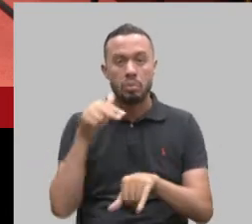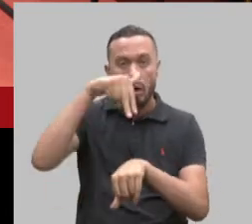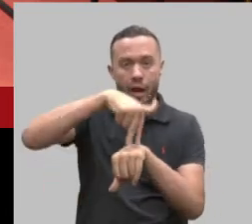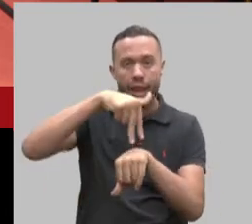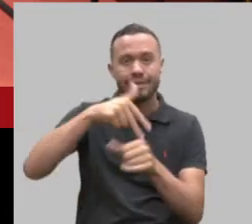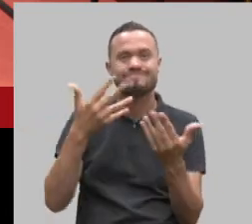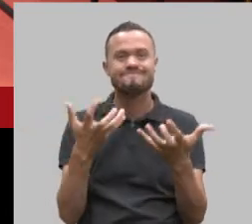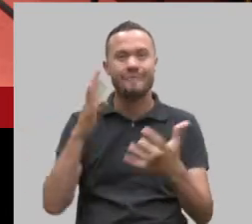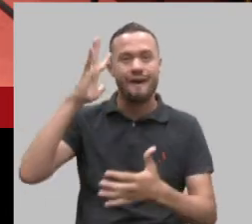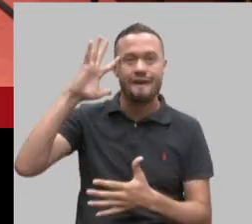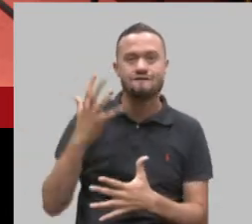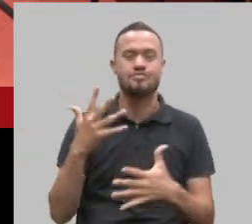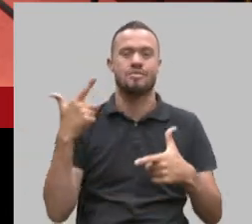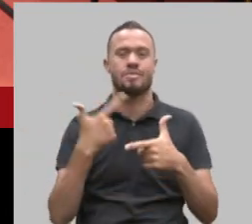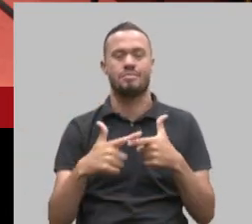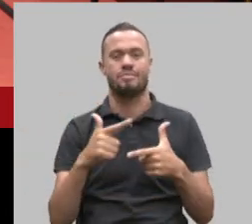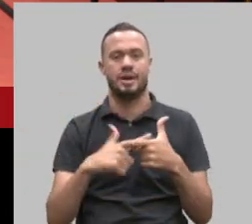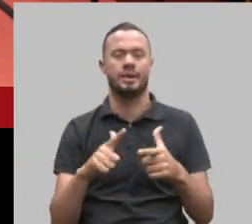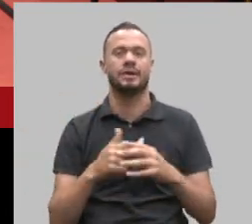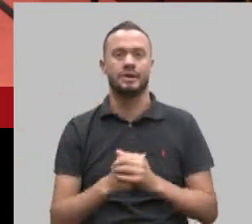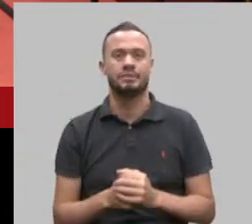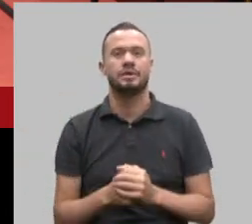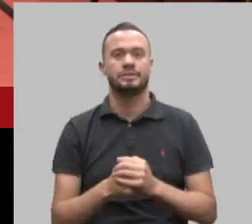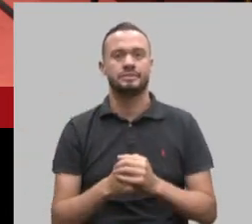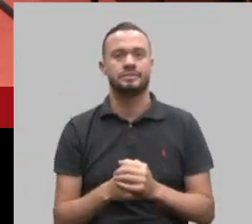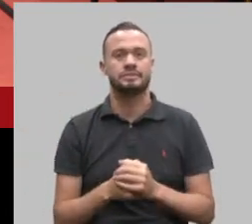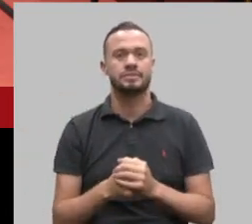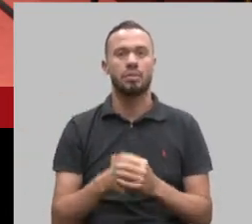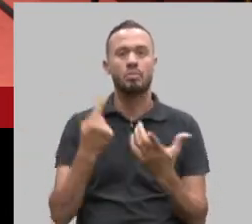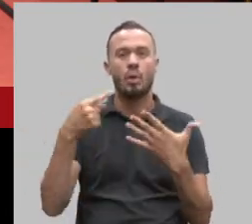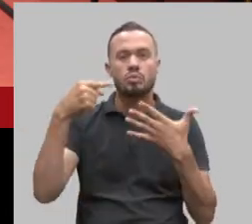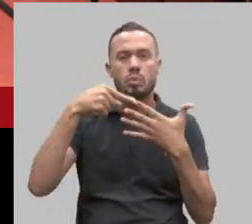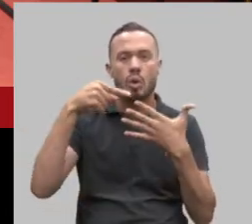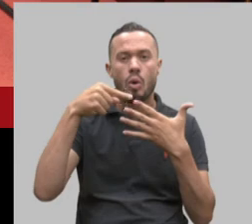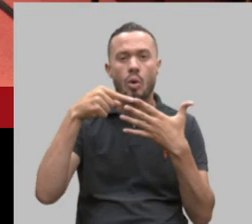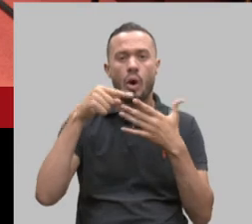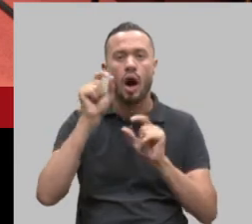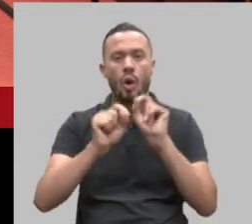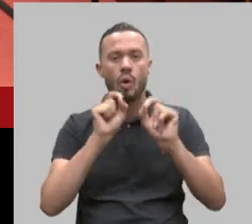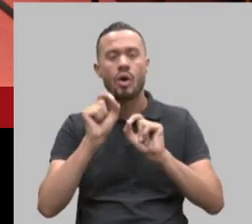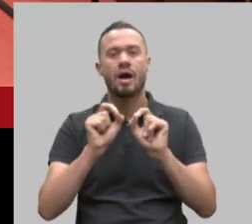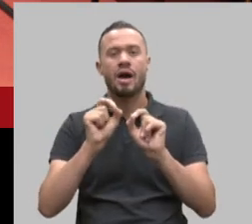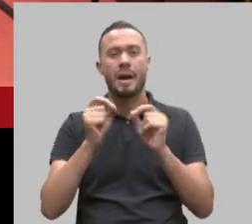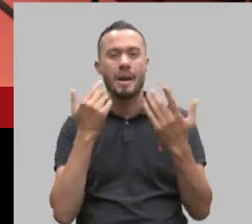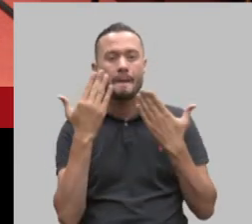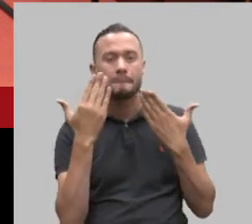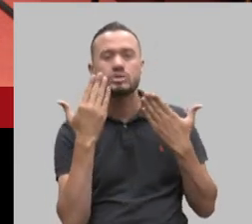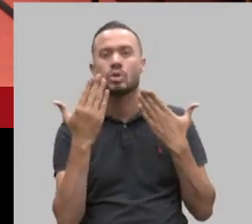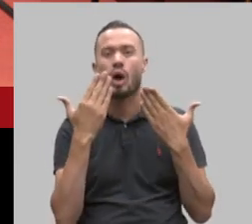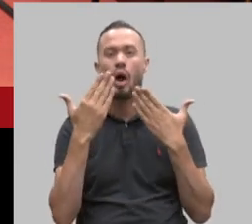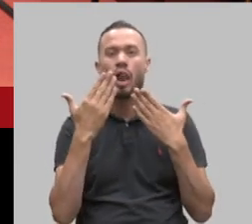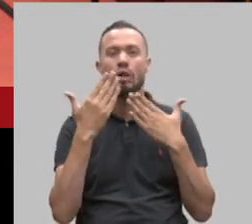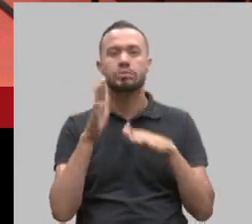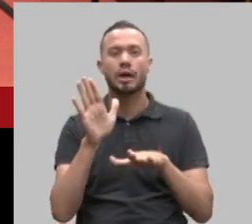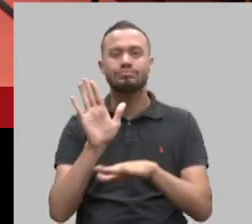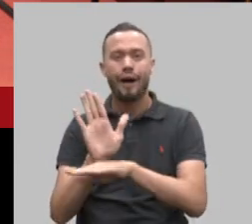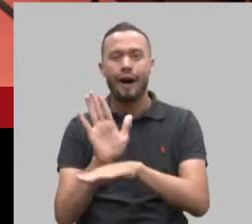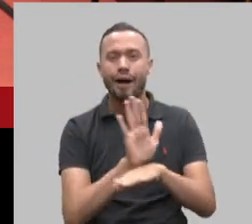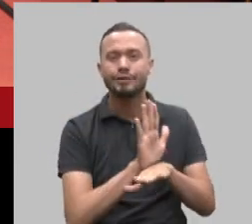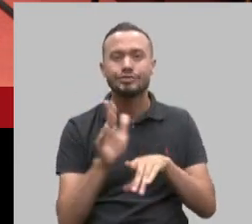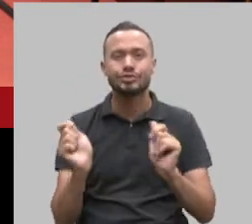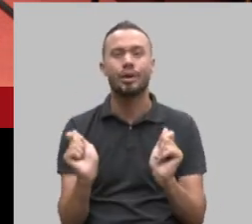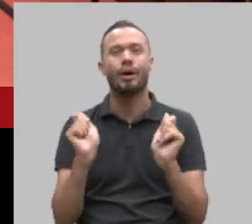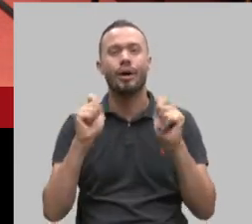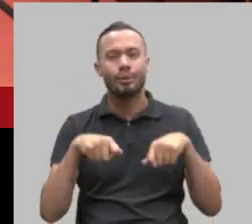desses problemas e um deles são os psicólogos que nos auxiliam na medida do possível ao